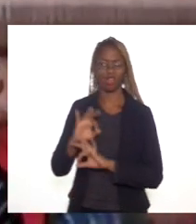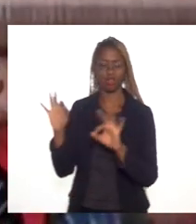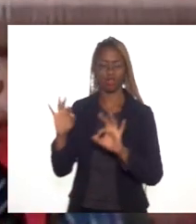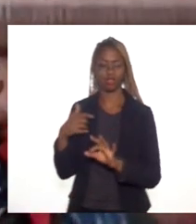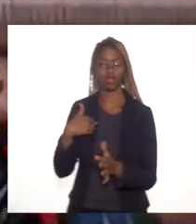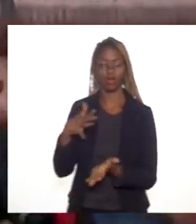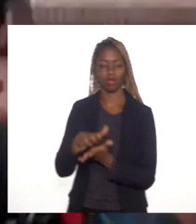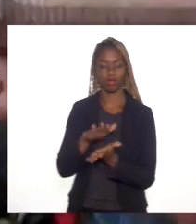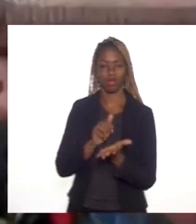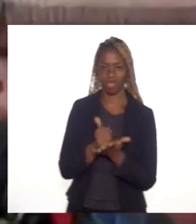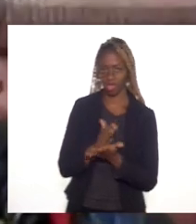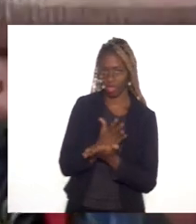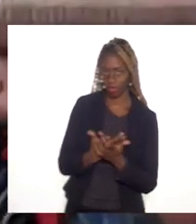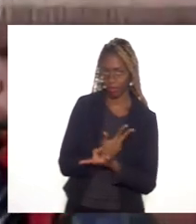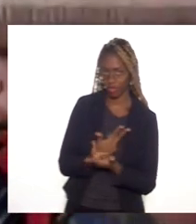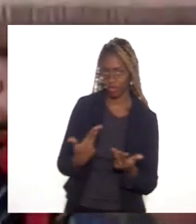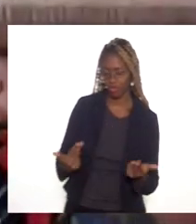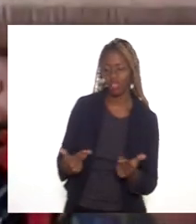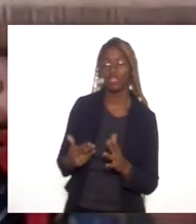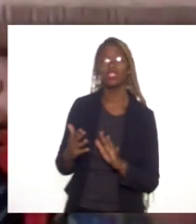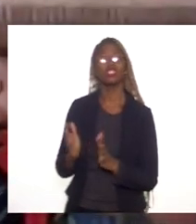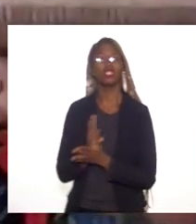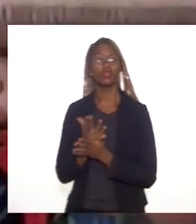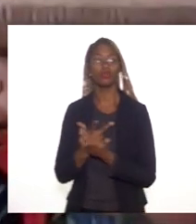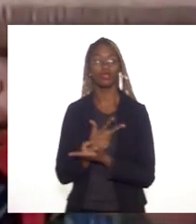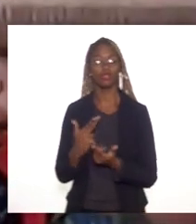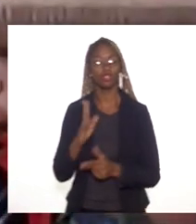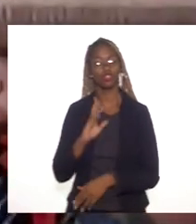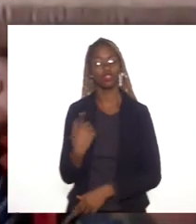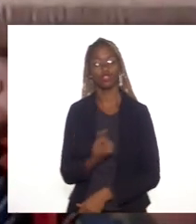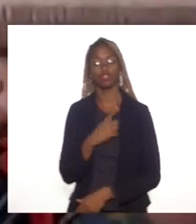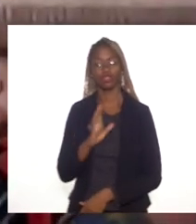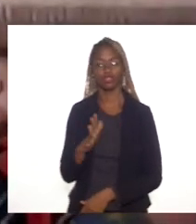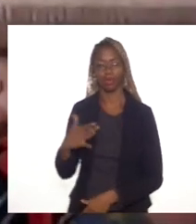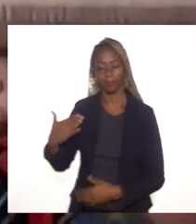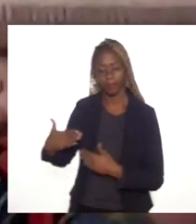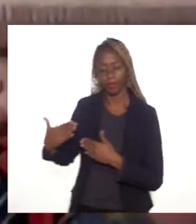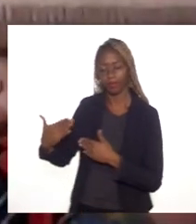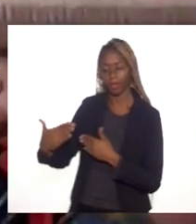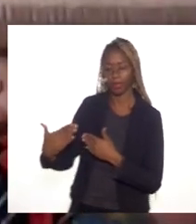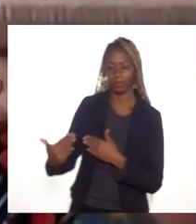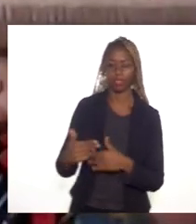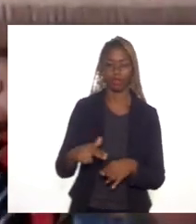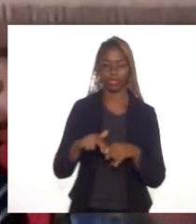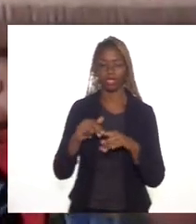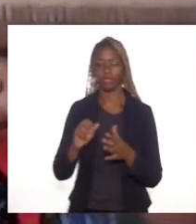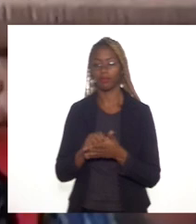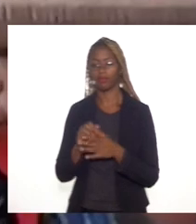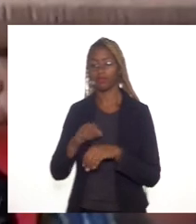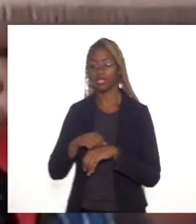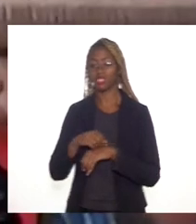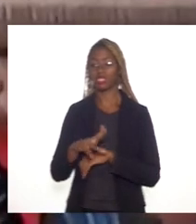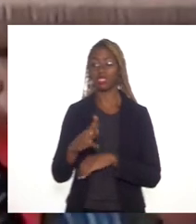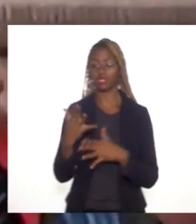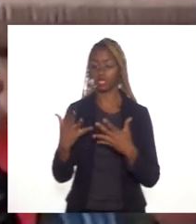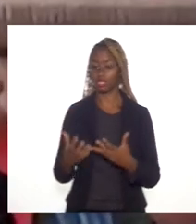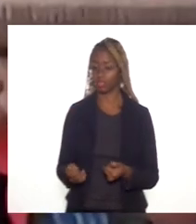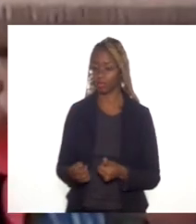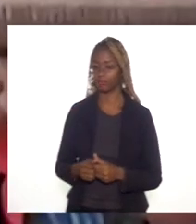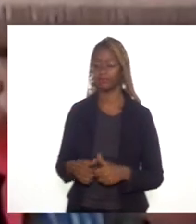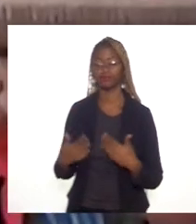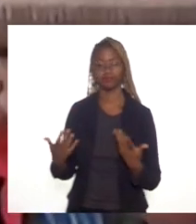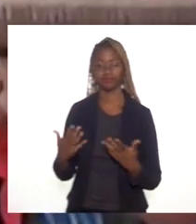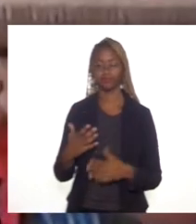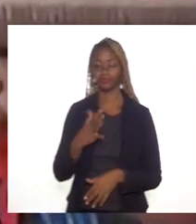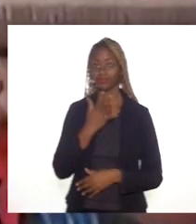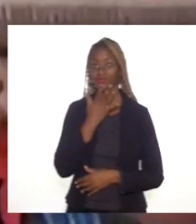coisas a gente já tinha se debruçando diante da mensagem que a gente recebeu. Primeiro, é impressionante como